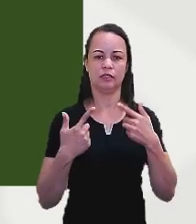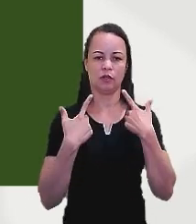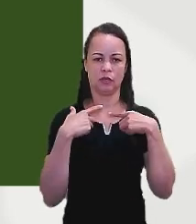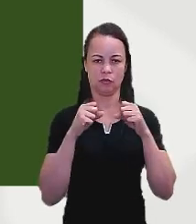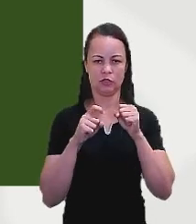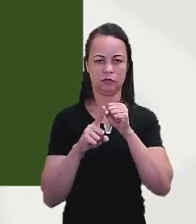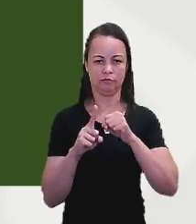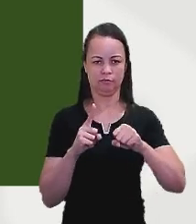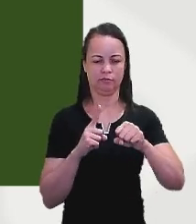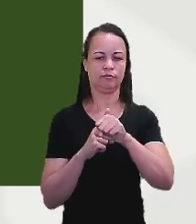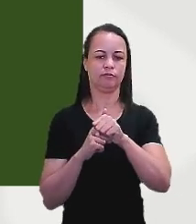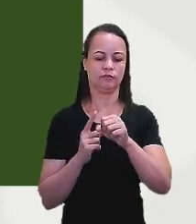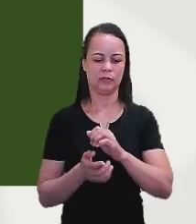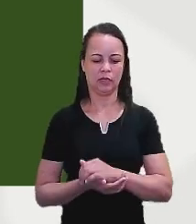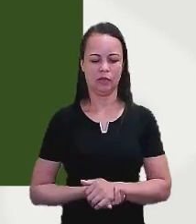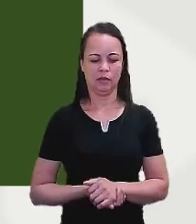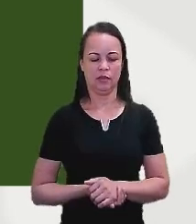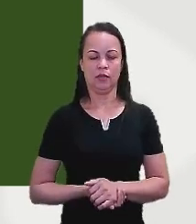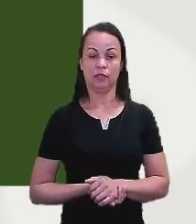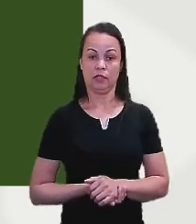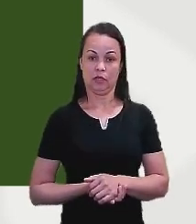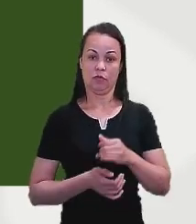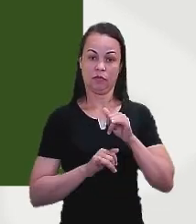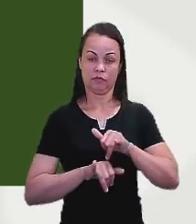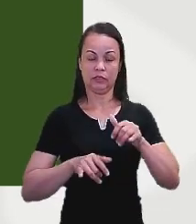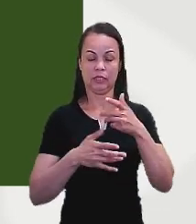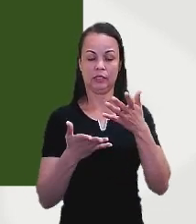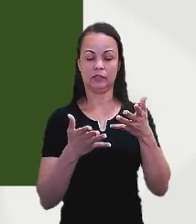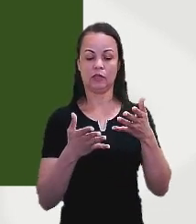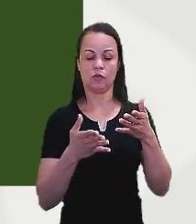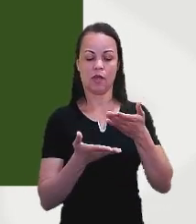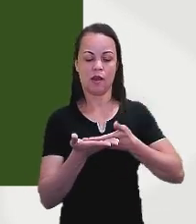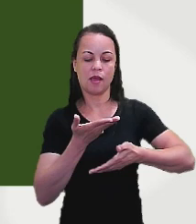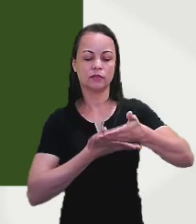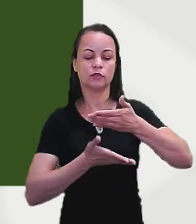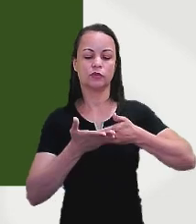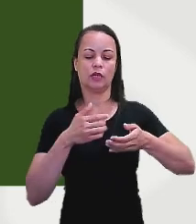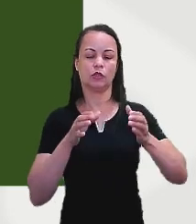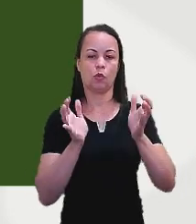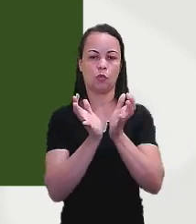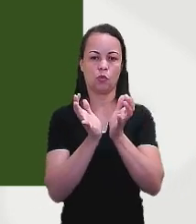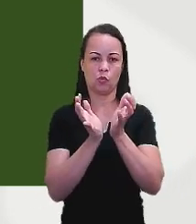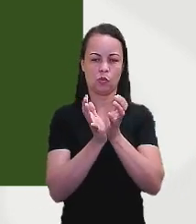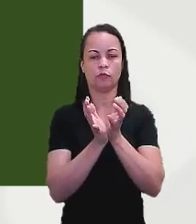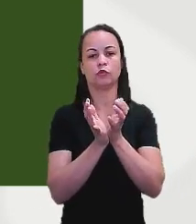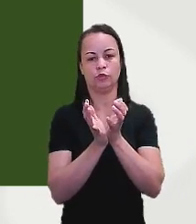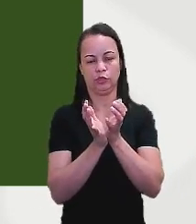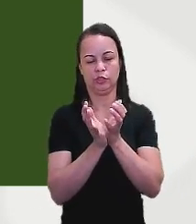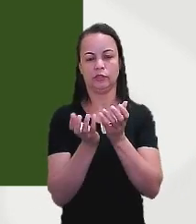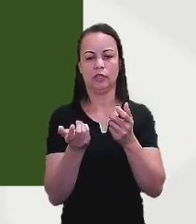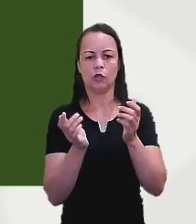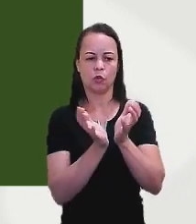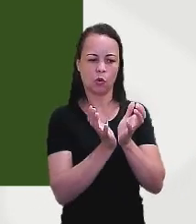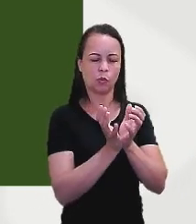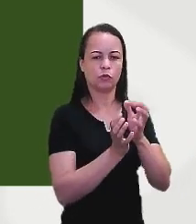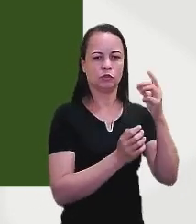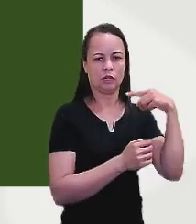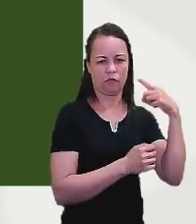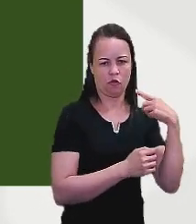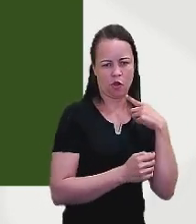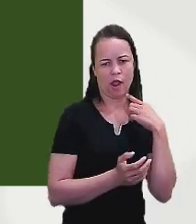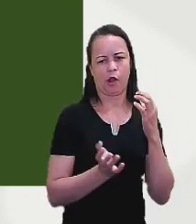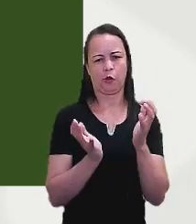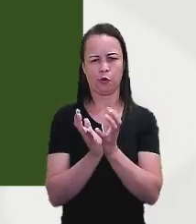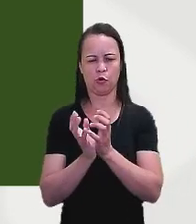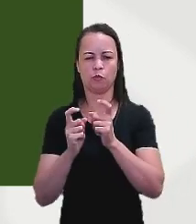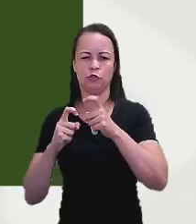linguísticas social, que eu disse que é relacionada aos grupos, quando eu citei grupos de advogados, grupos de médicos,